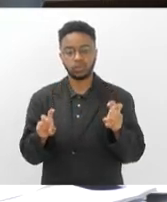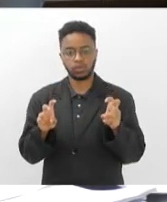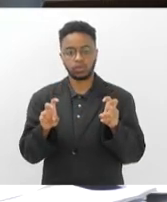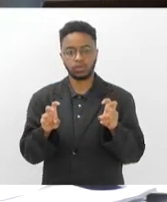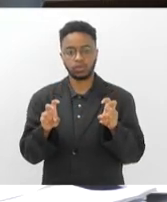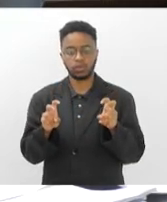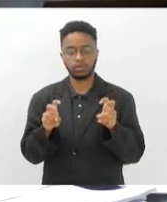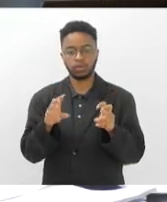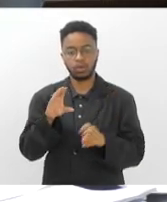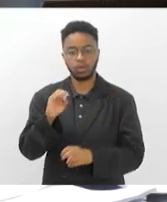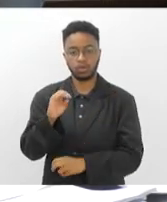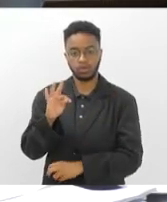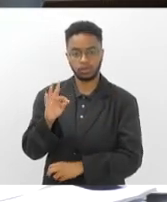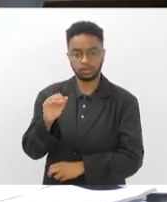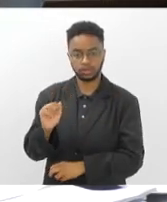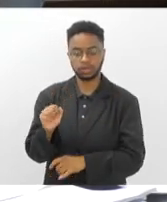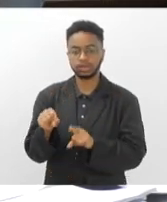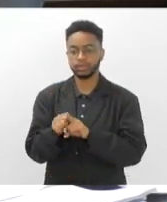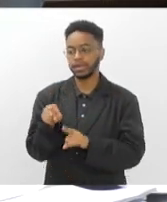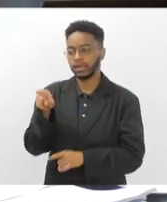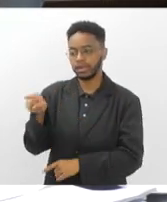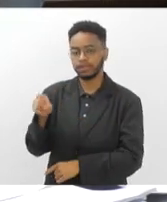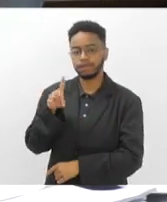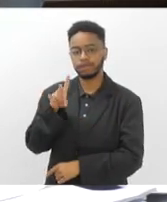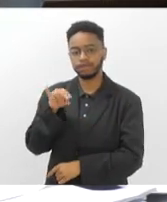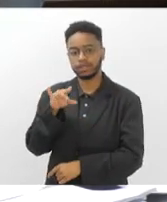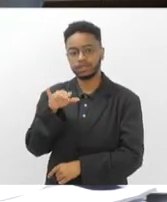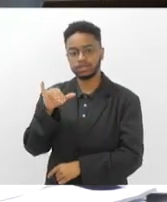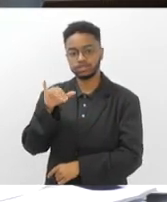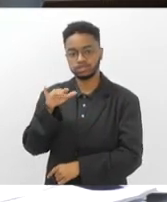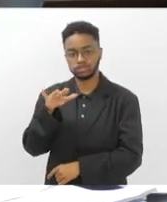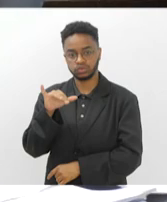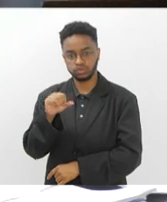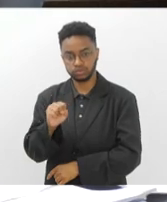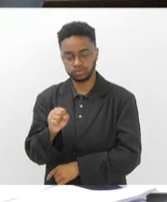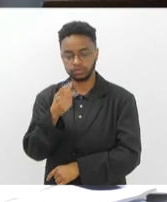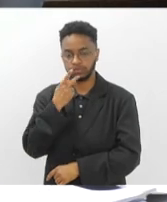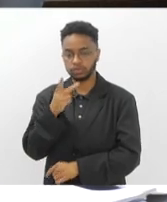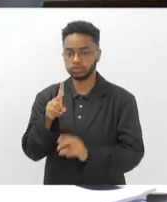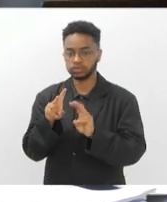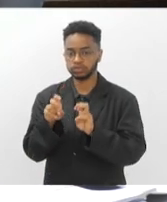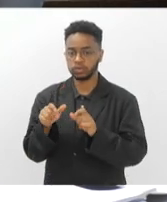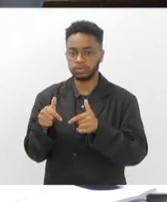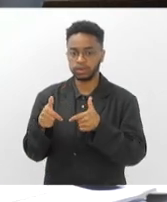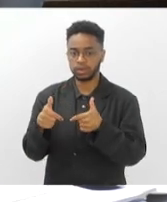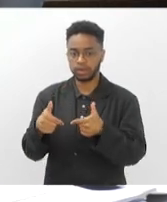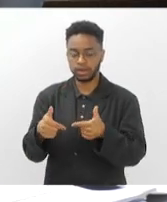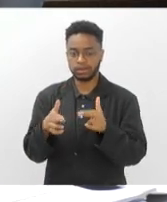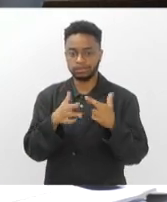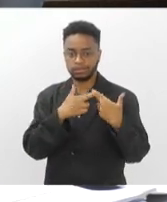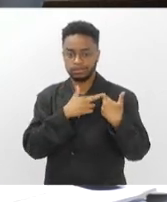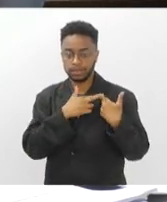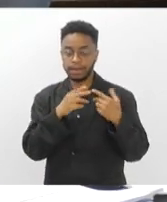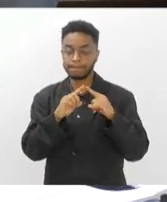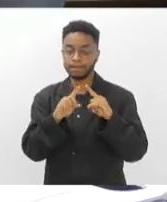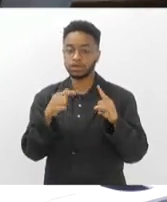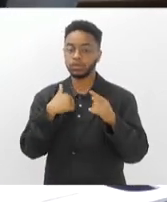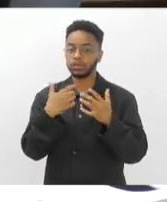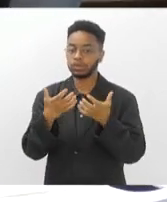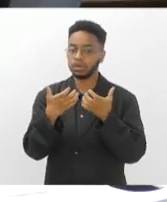da cota, do Vinícius Cosolino foi em relação à iniciativa. Mas eu queria também chamar a atenção, e aí